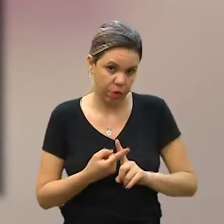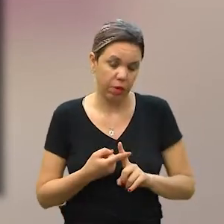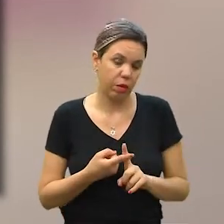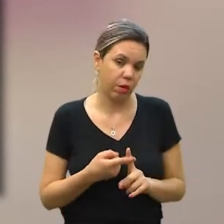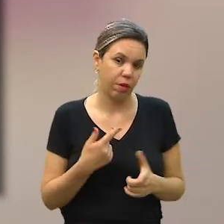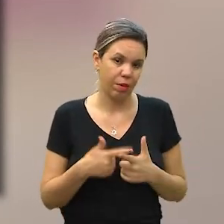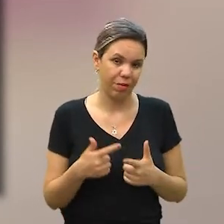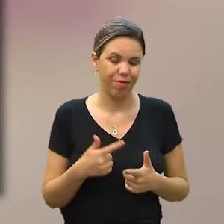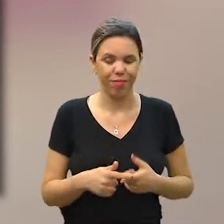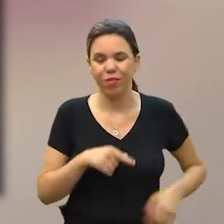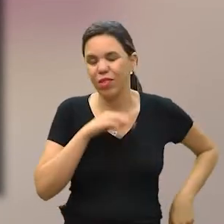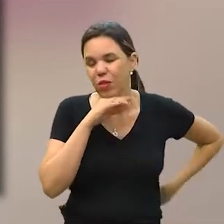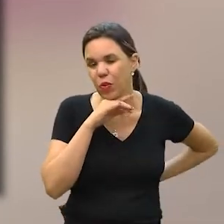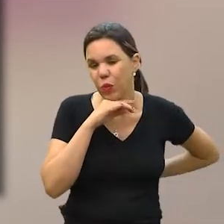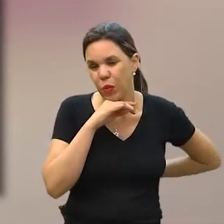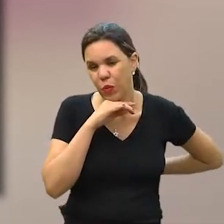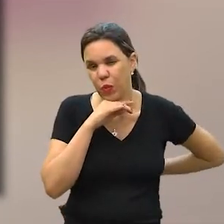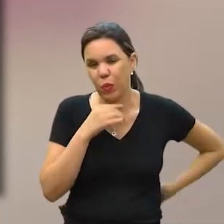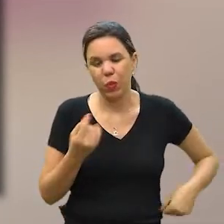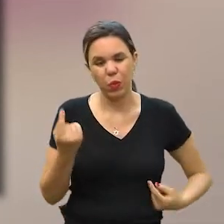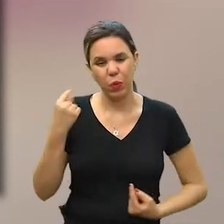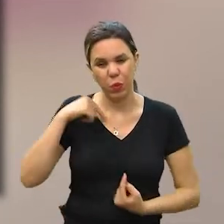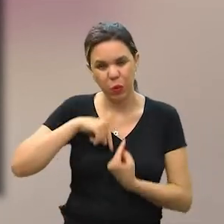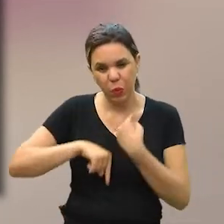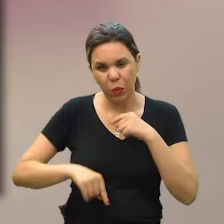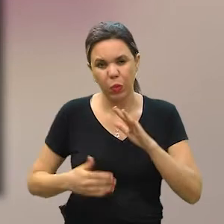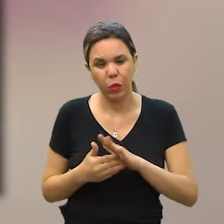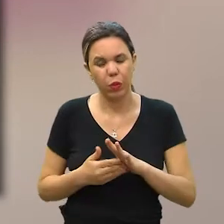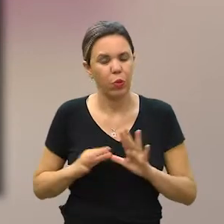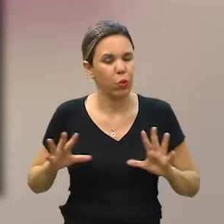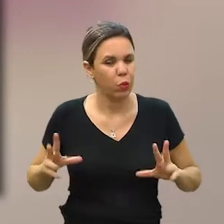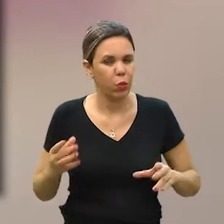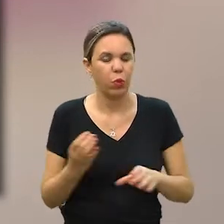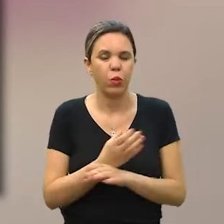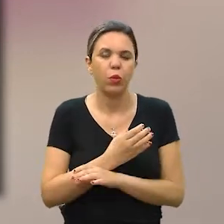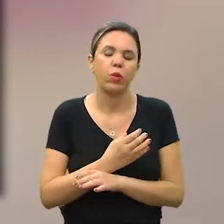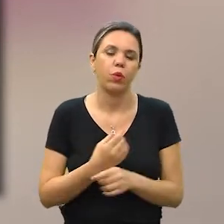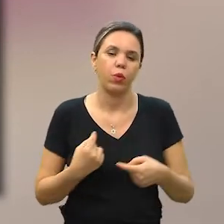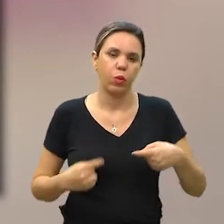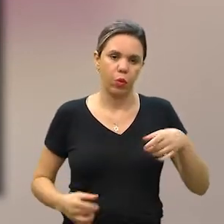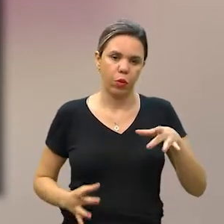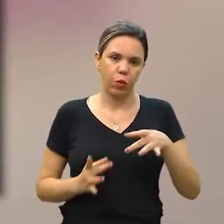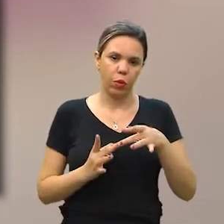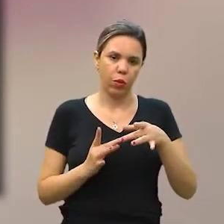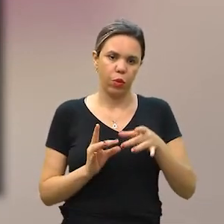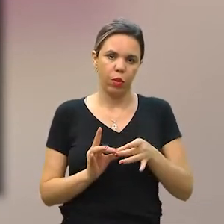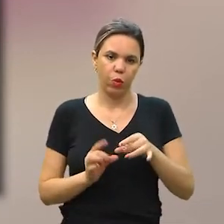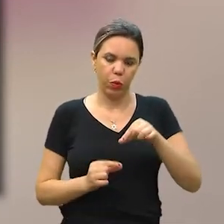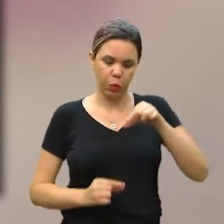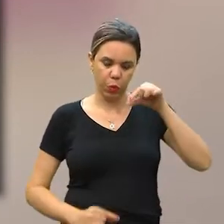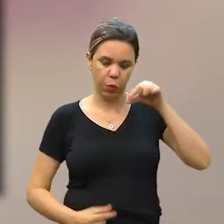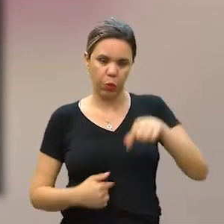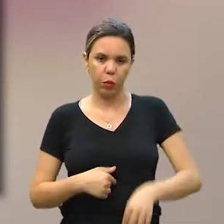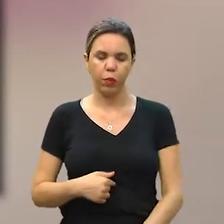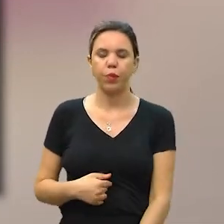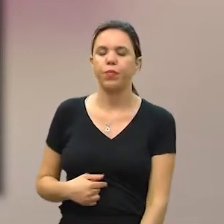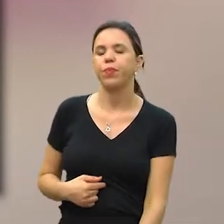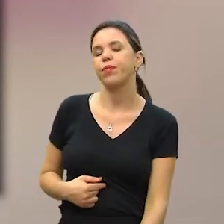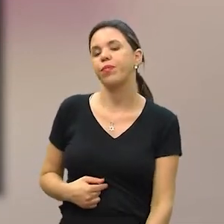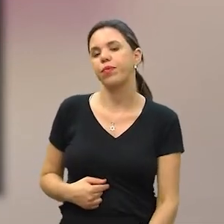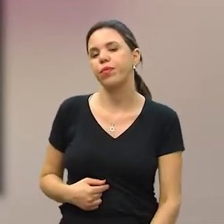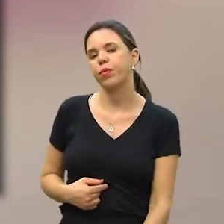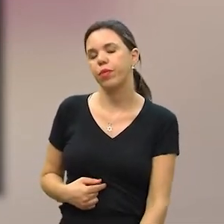podem favorecer ter uma má circulação, é mais difícil de circular pelo cordão inteiro. E uma outra situação são